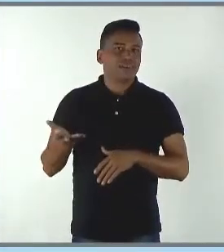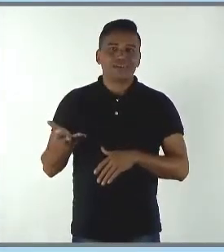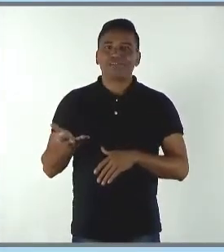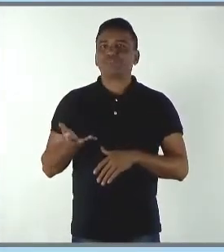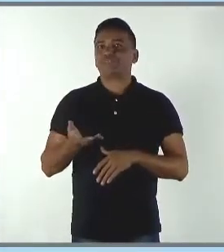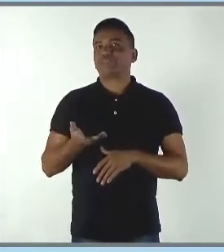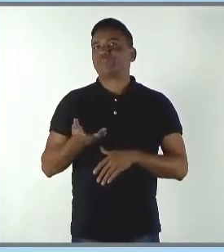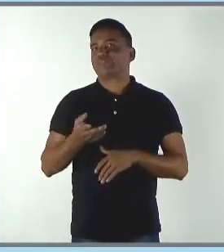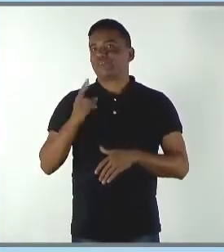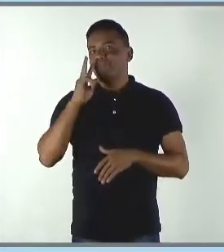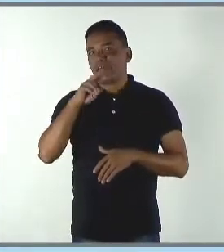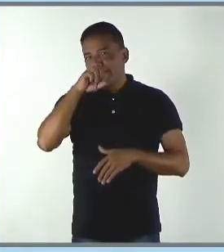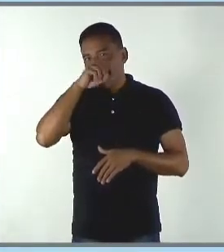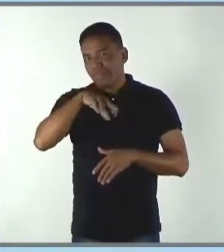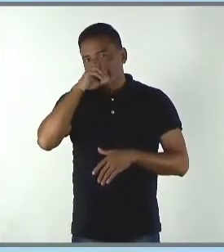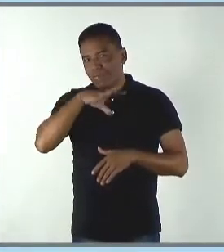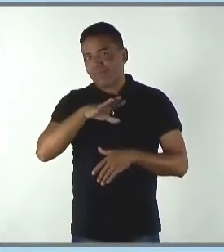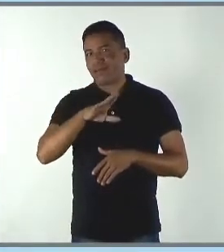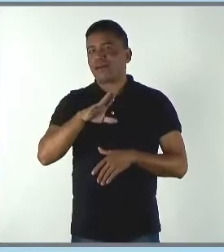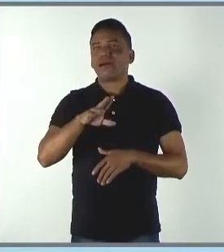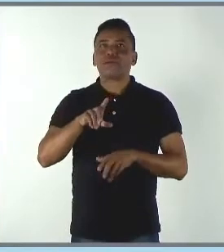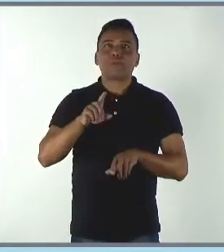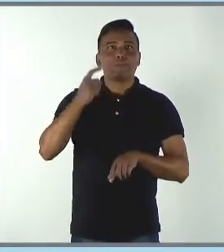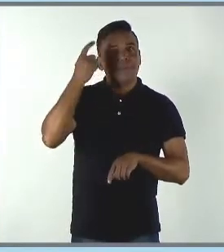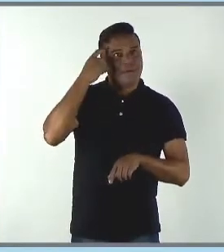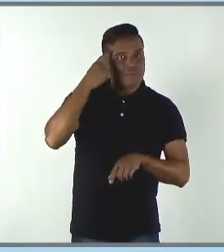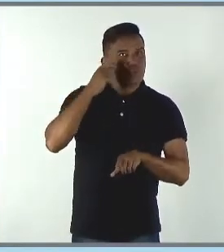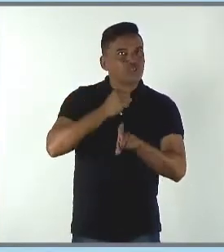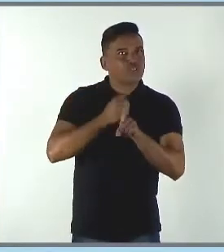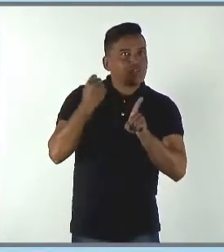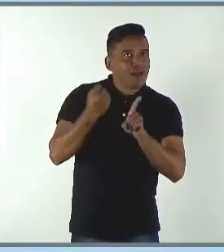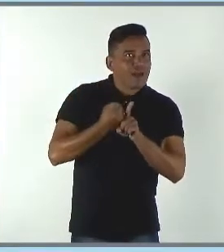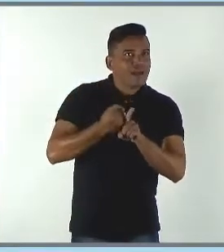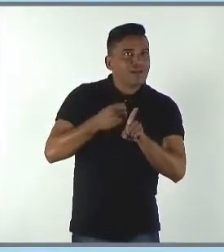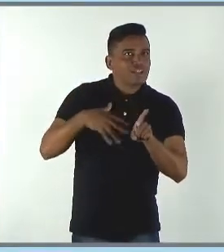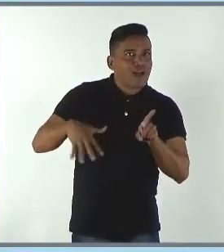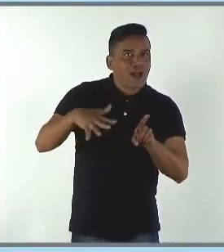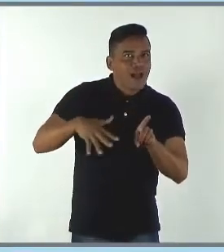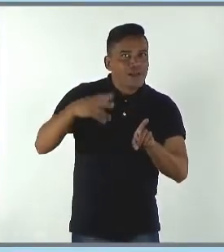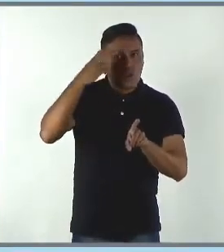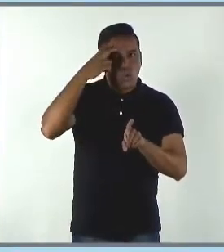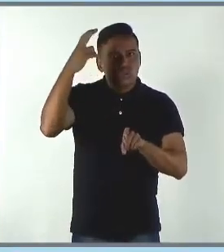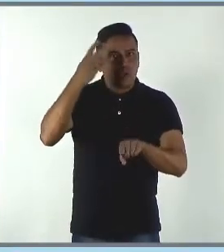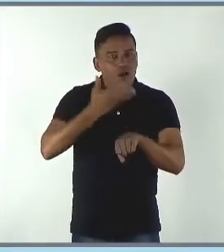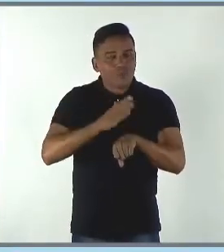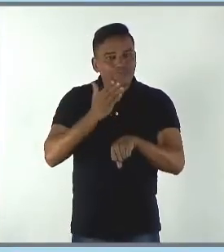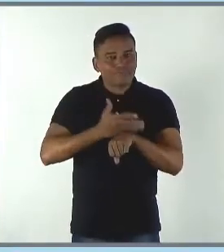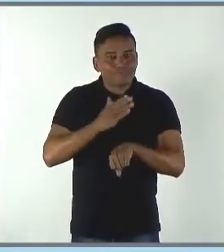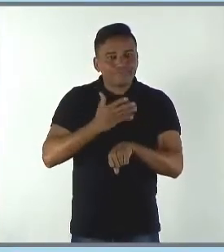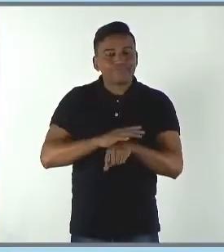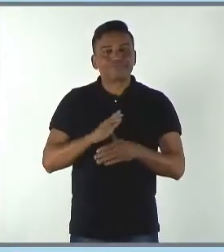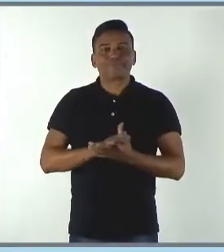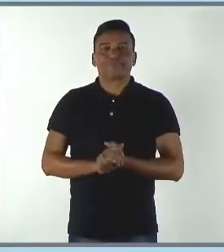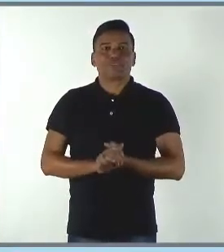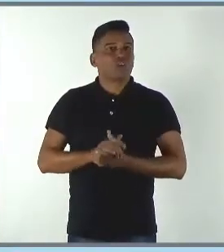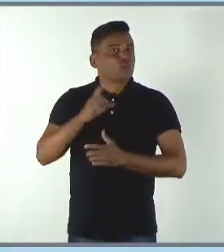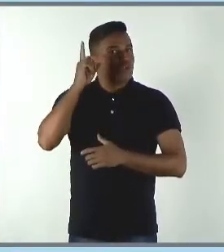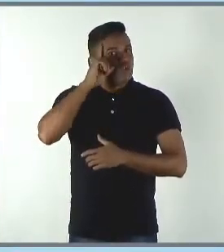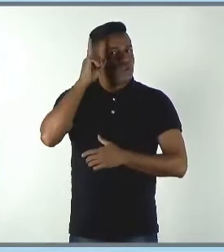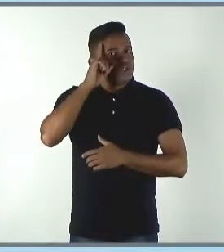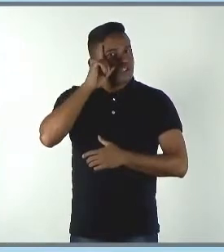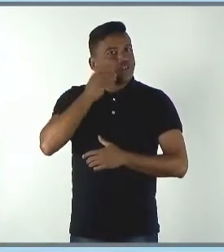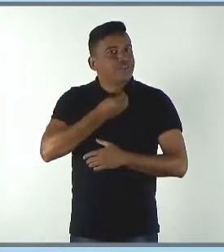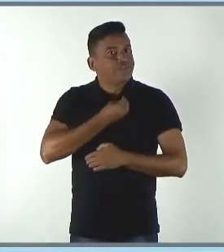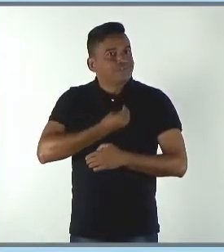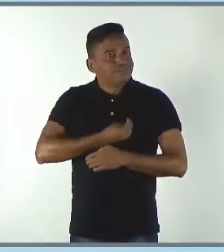gosto de pensar nas práticas culturais e sociais. Nessas práticas, que são frutos do dia a dia, da vivência concreta,